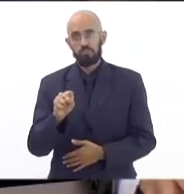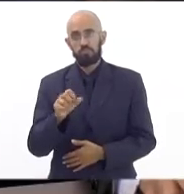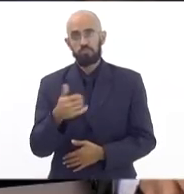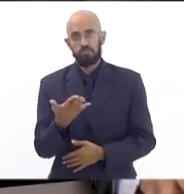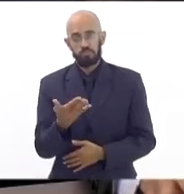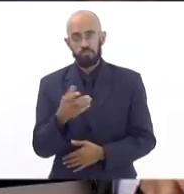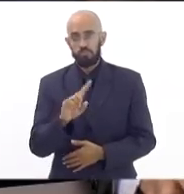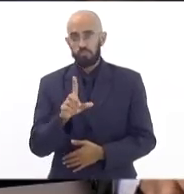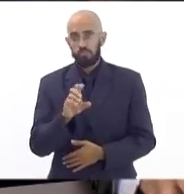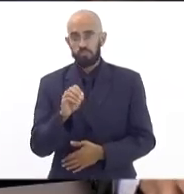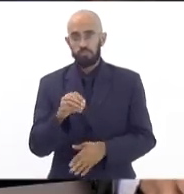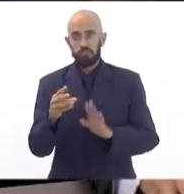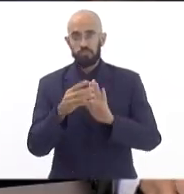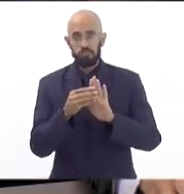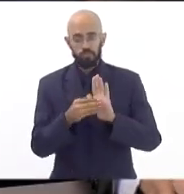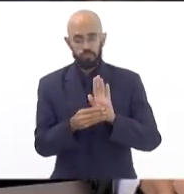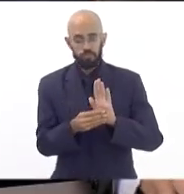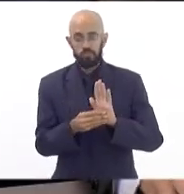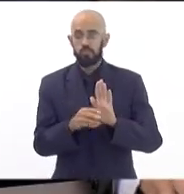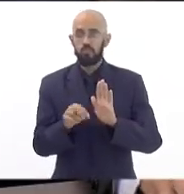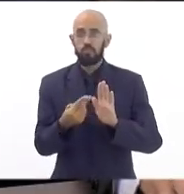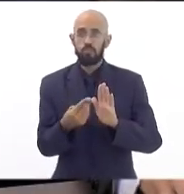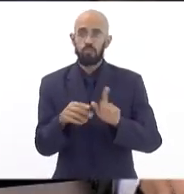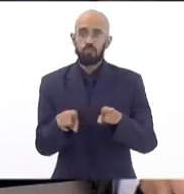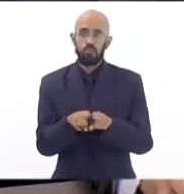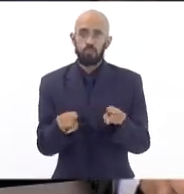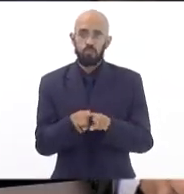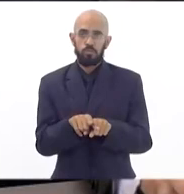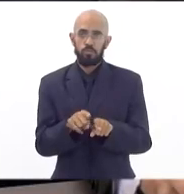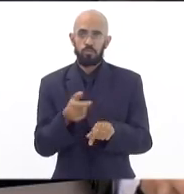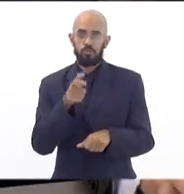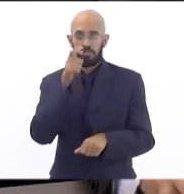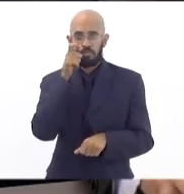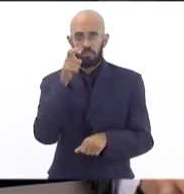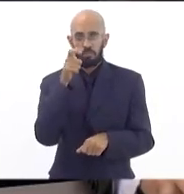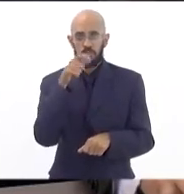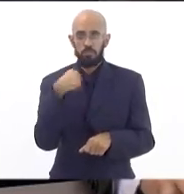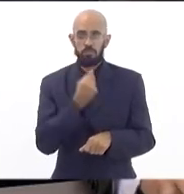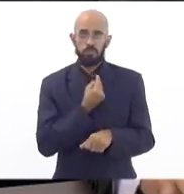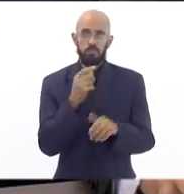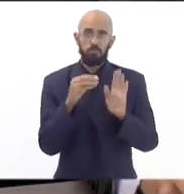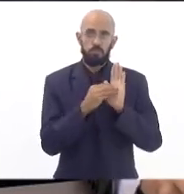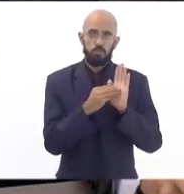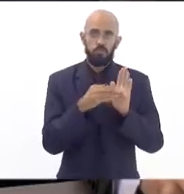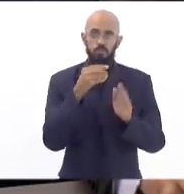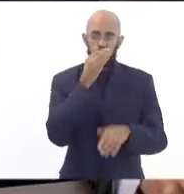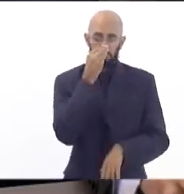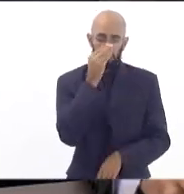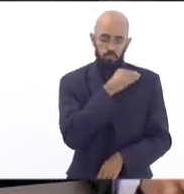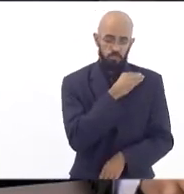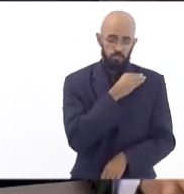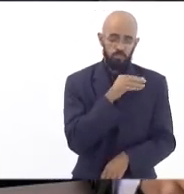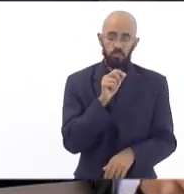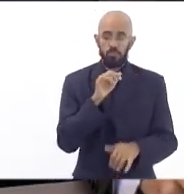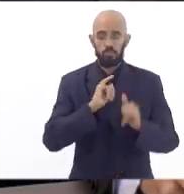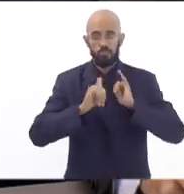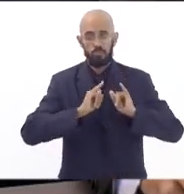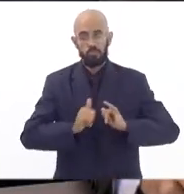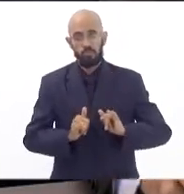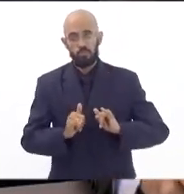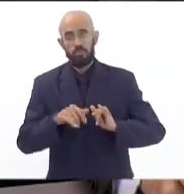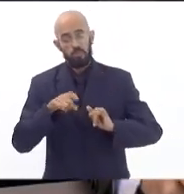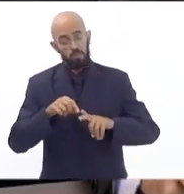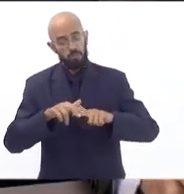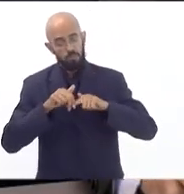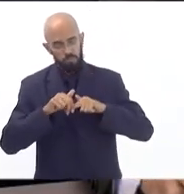do não preenchimento de três observações que a gente colocou ali né apostou que existem várias ignorados ou sem informação é justamente por